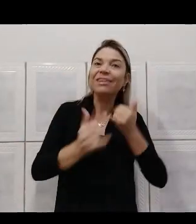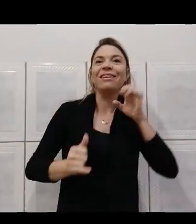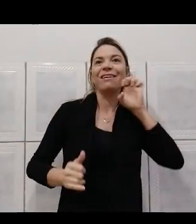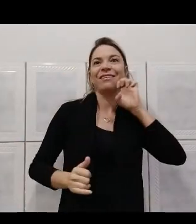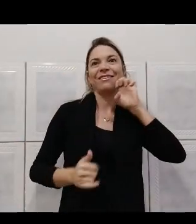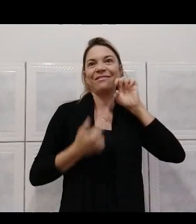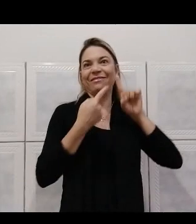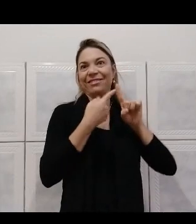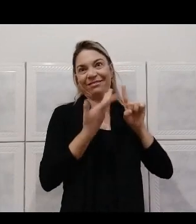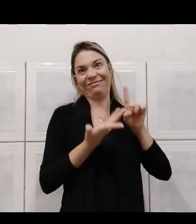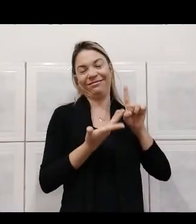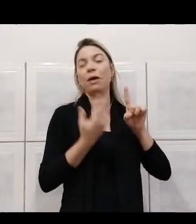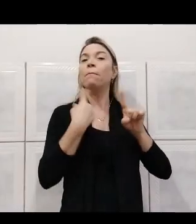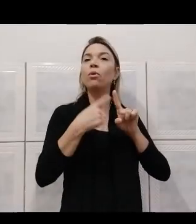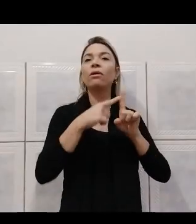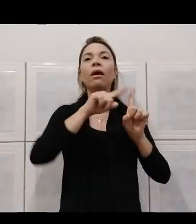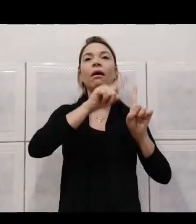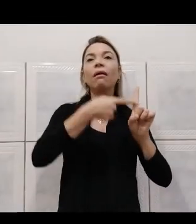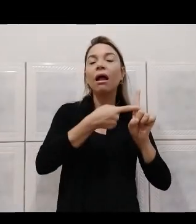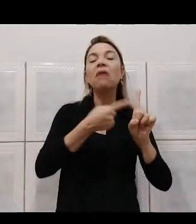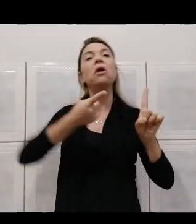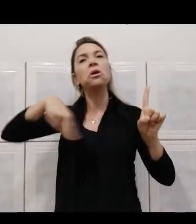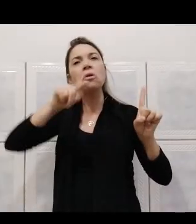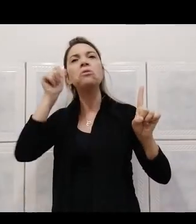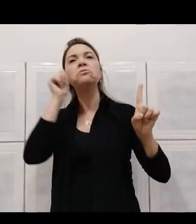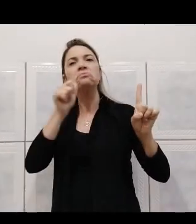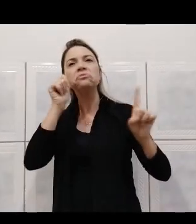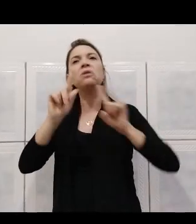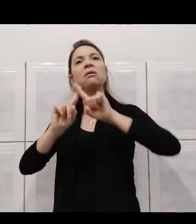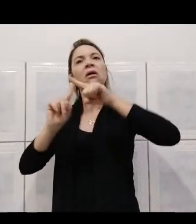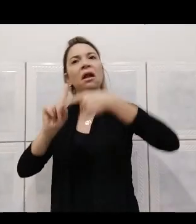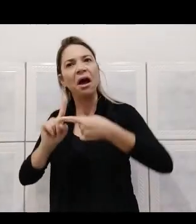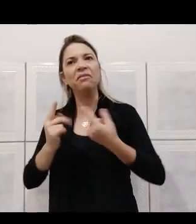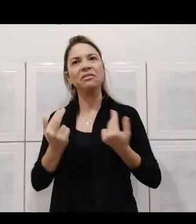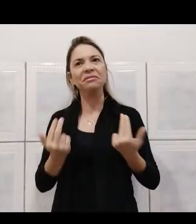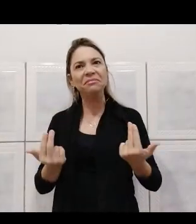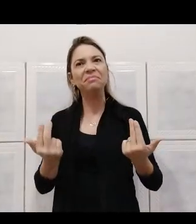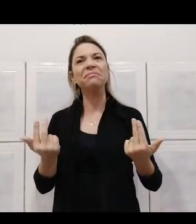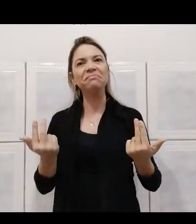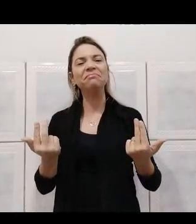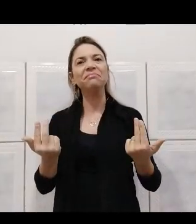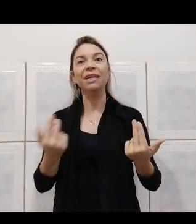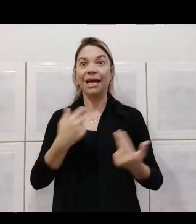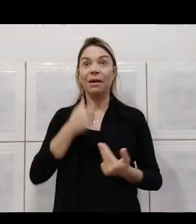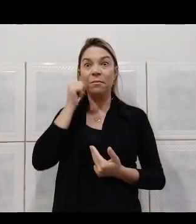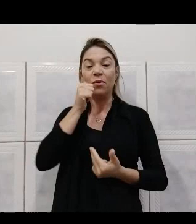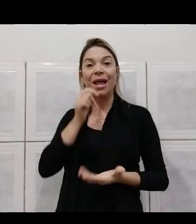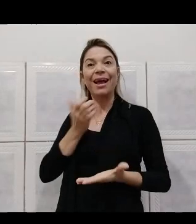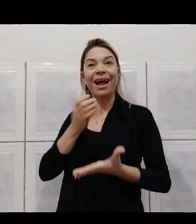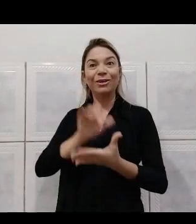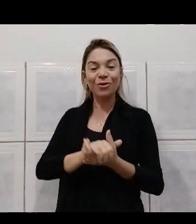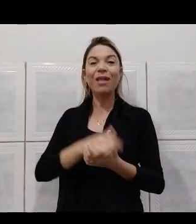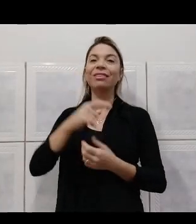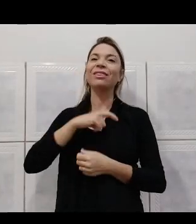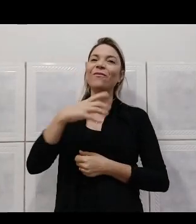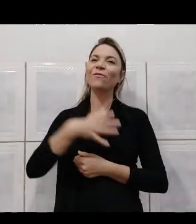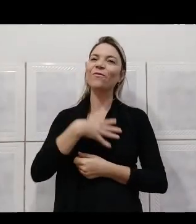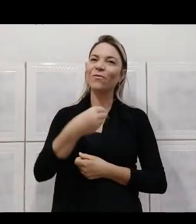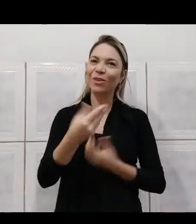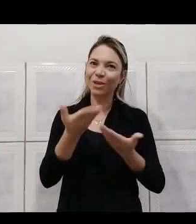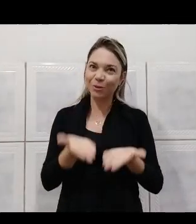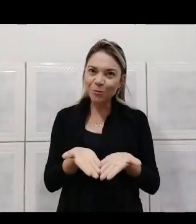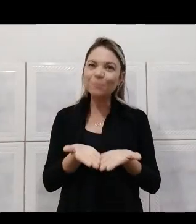sua capacidade de, junto com seu esposo, gerar filhos. É representada em sua